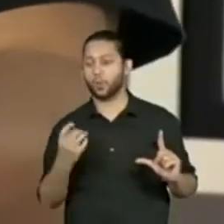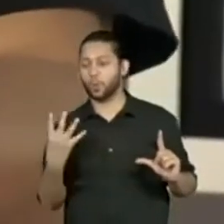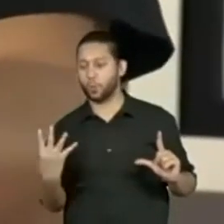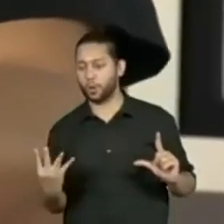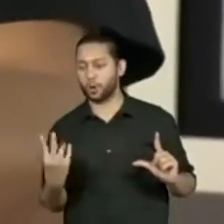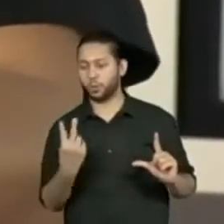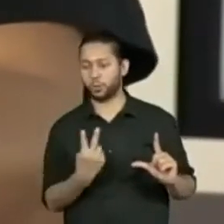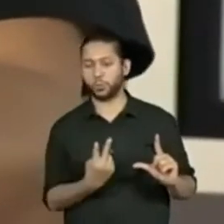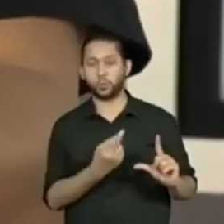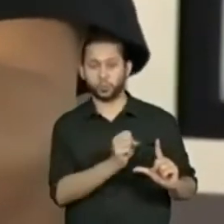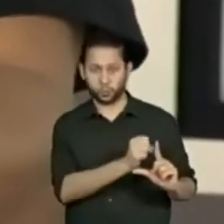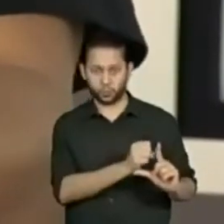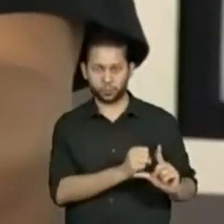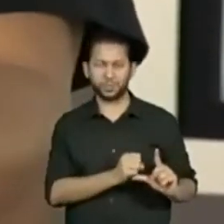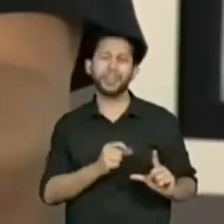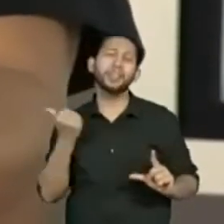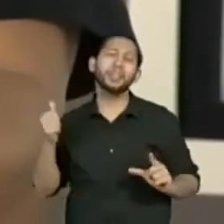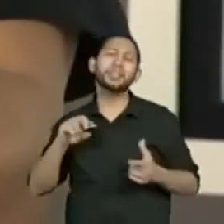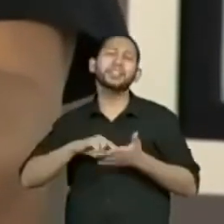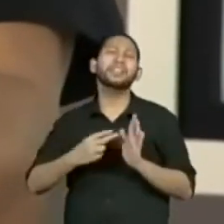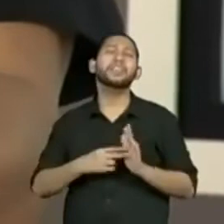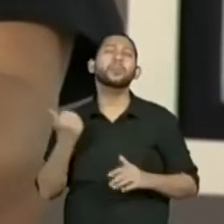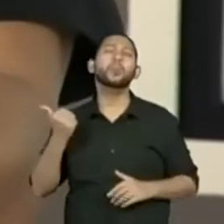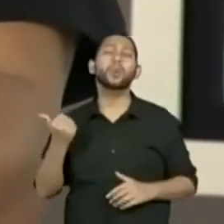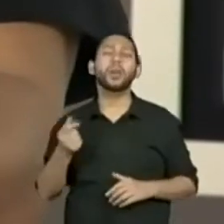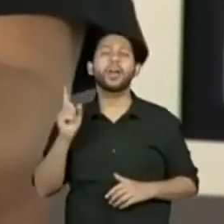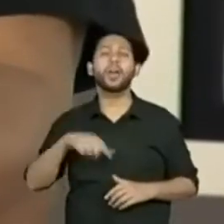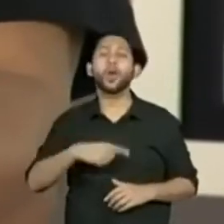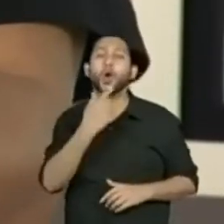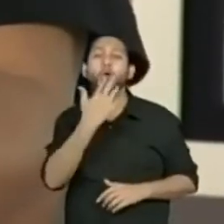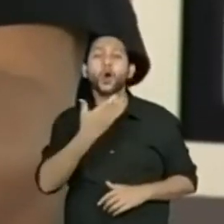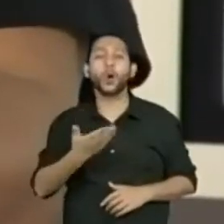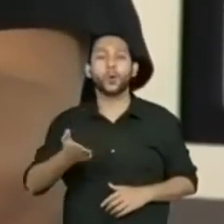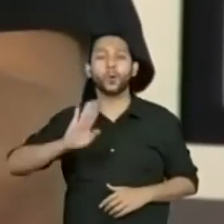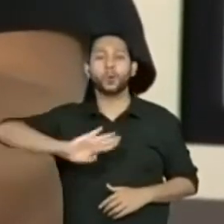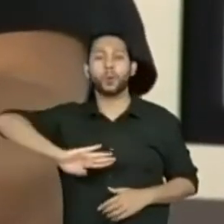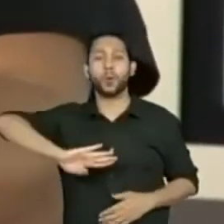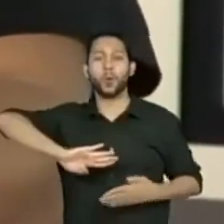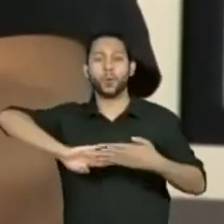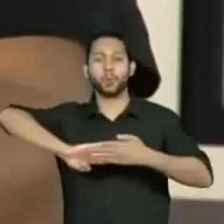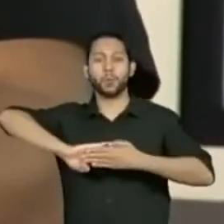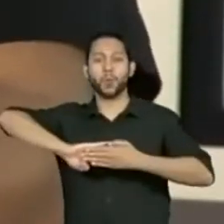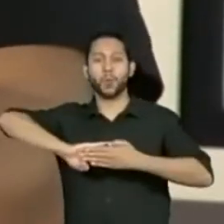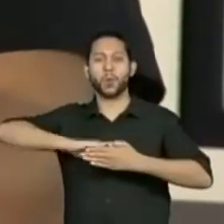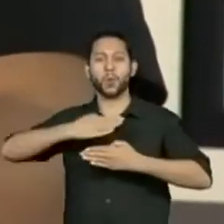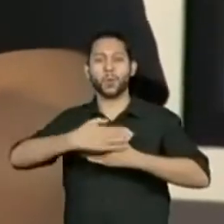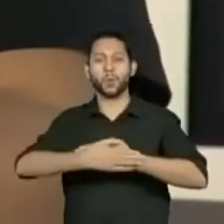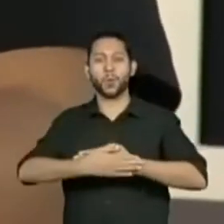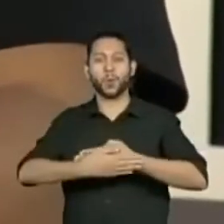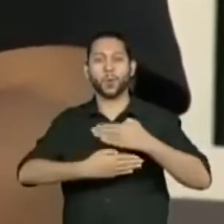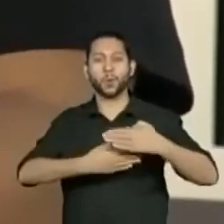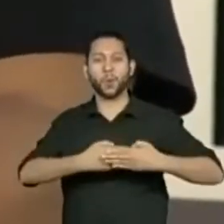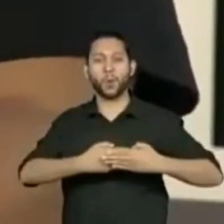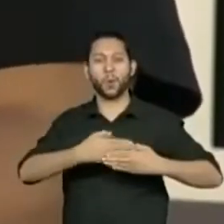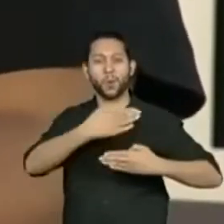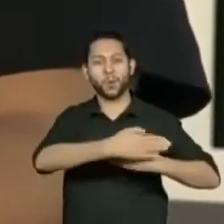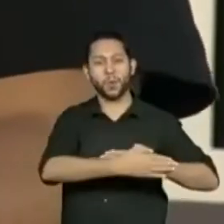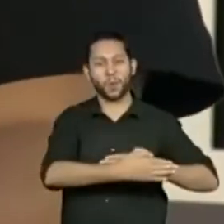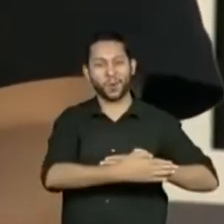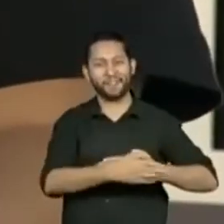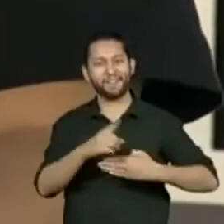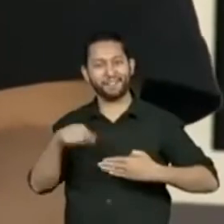de fichas sobrepostas, certo? Então, eu vou tentar decompor aqui junto com vocês. Vamos lá,